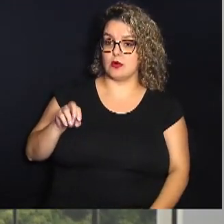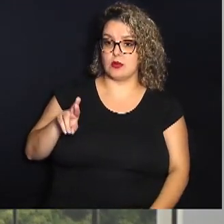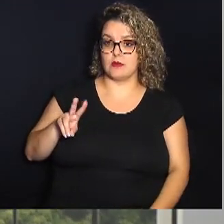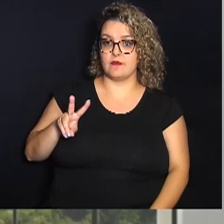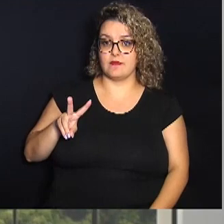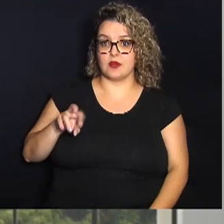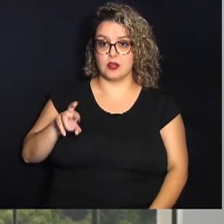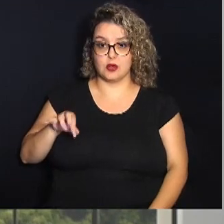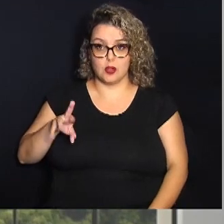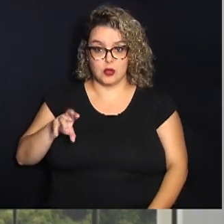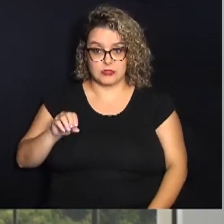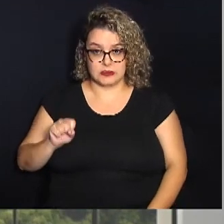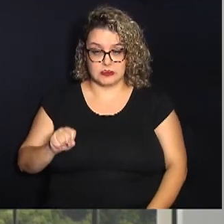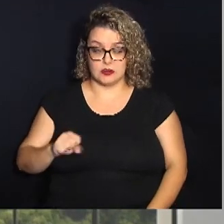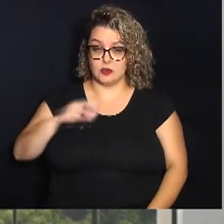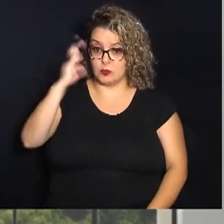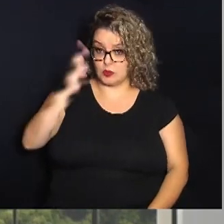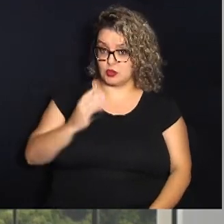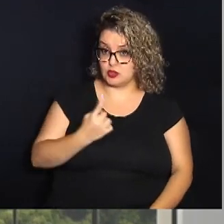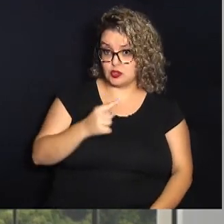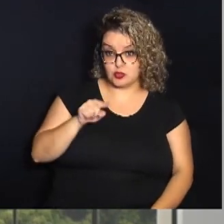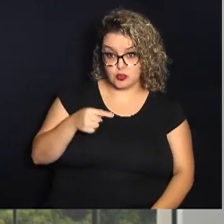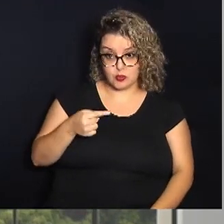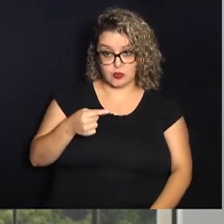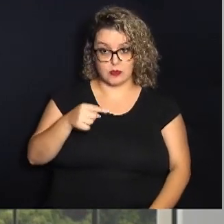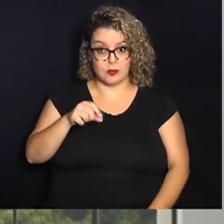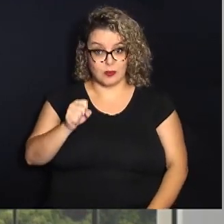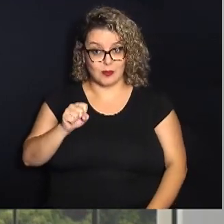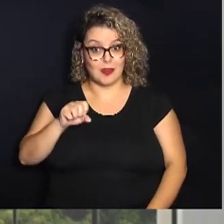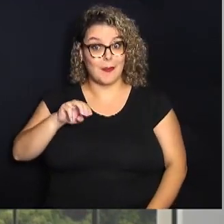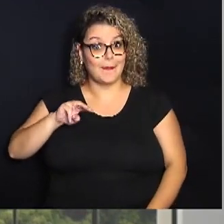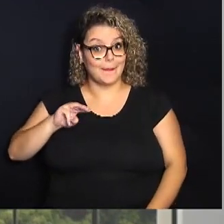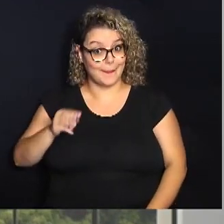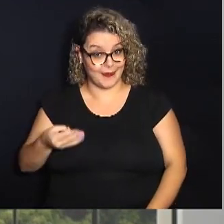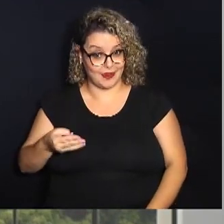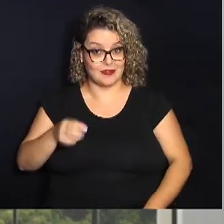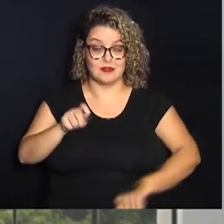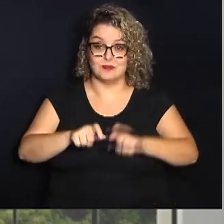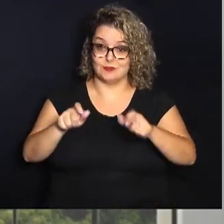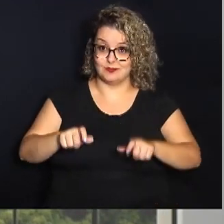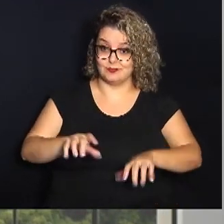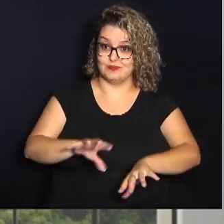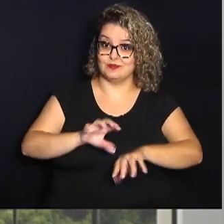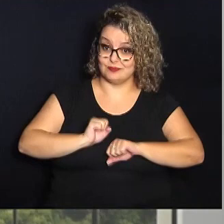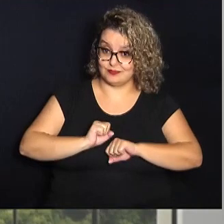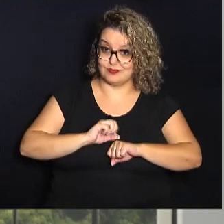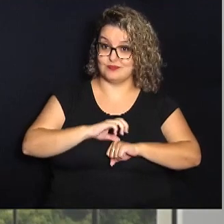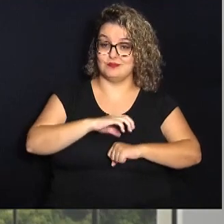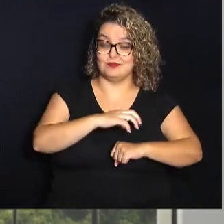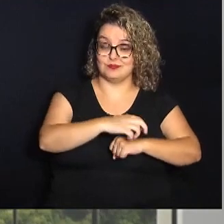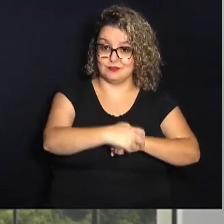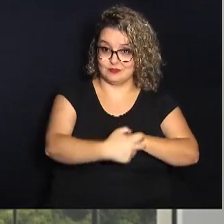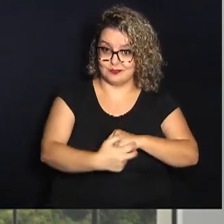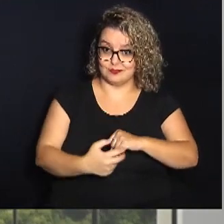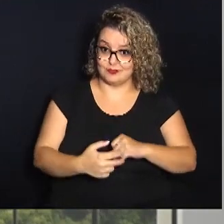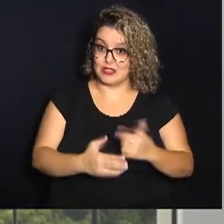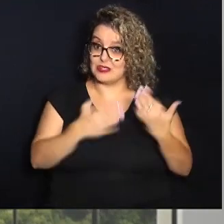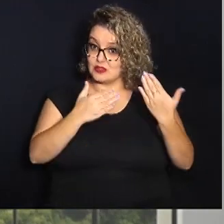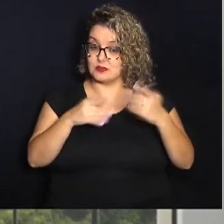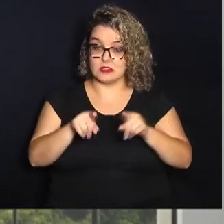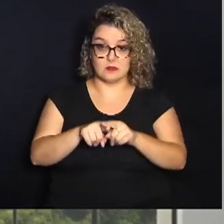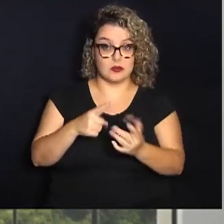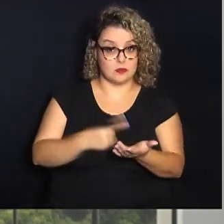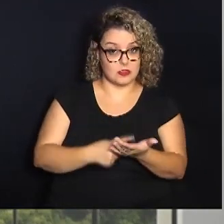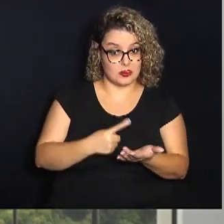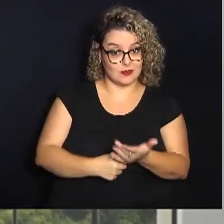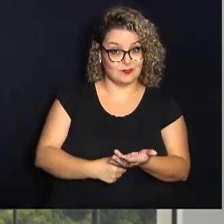Brasil passou de 1,8 milhão de casos prováveis e confirmados em 11 semanas de